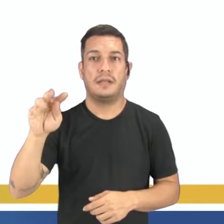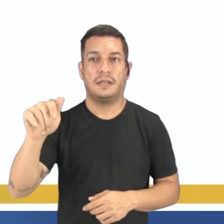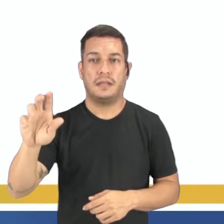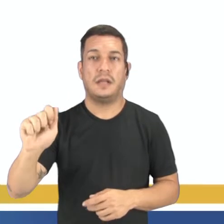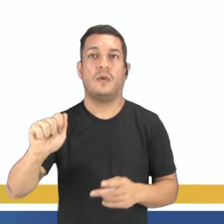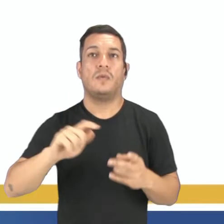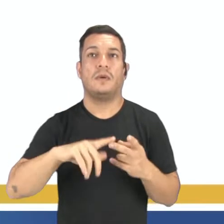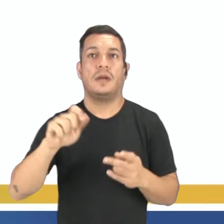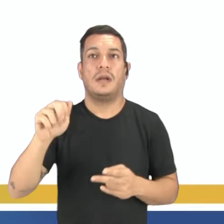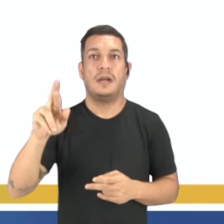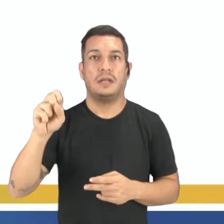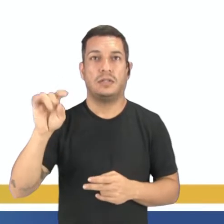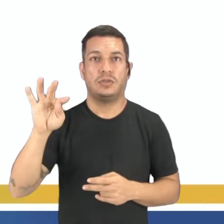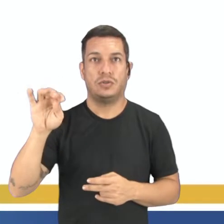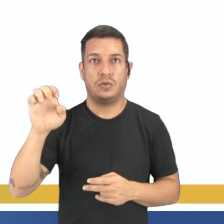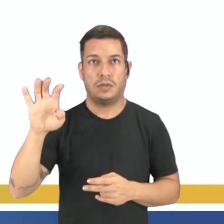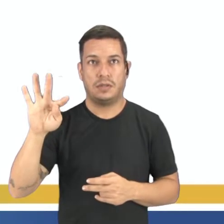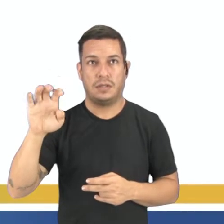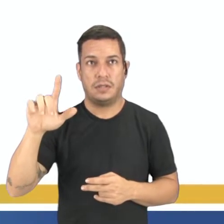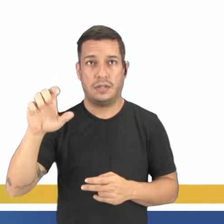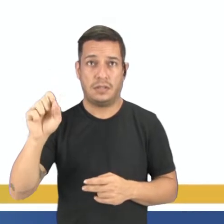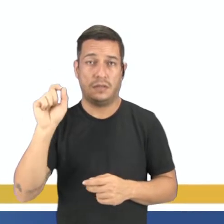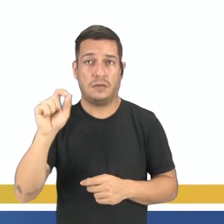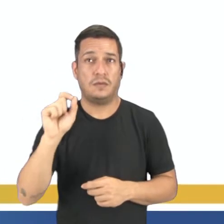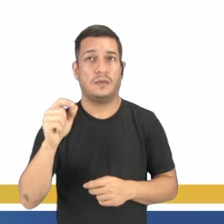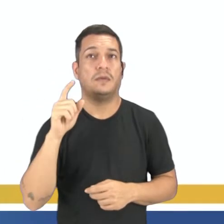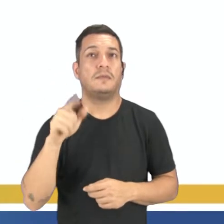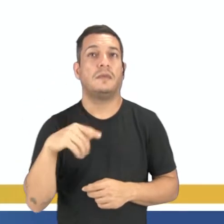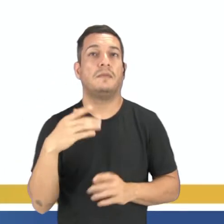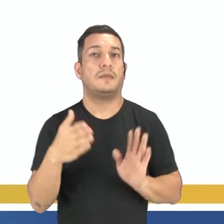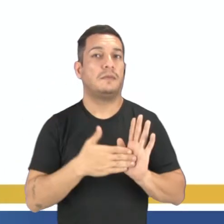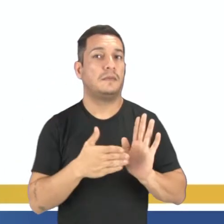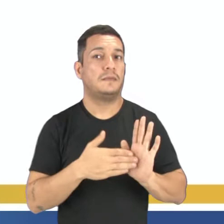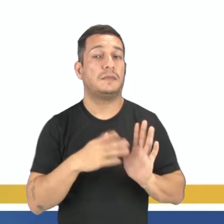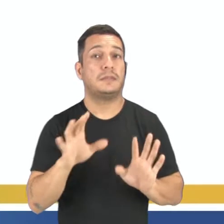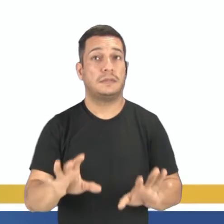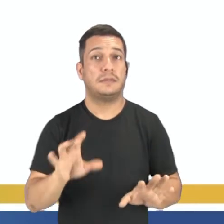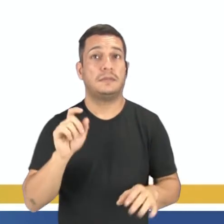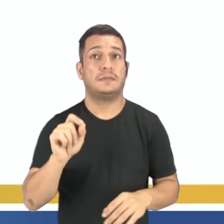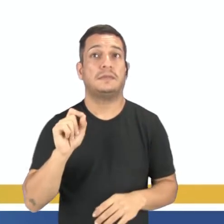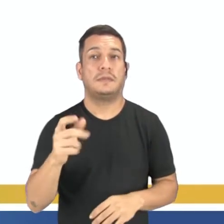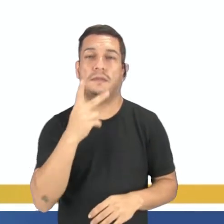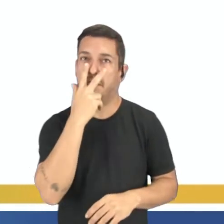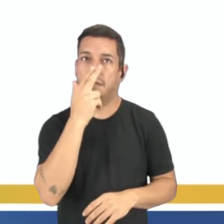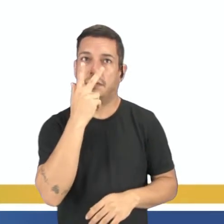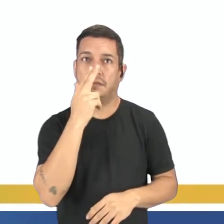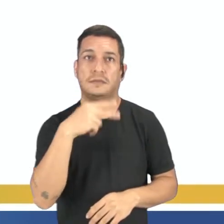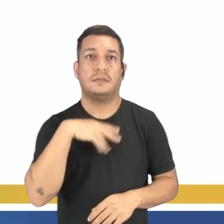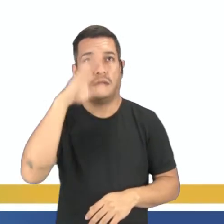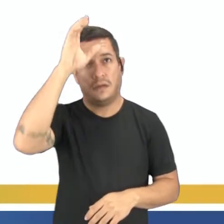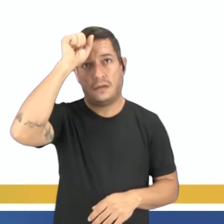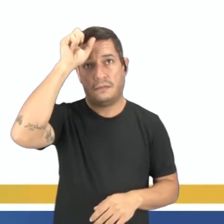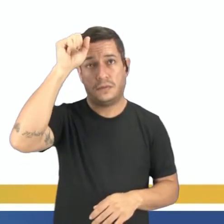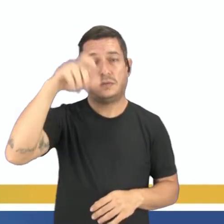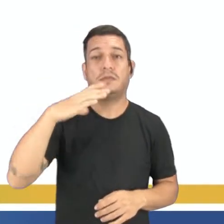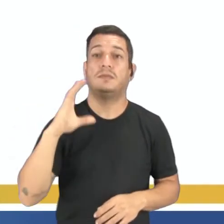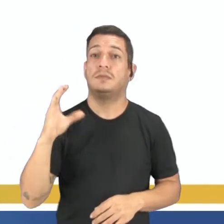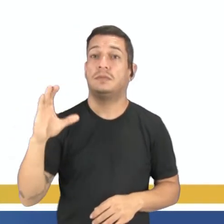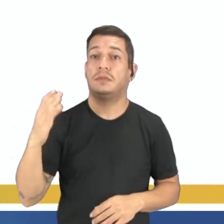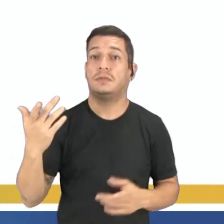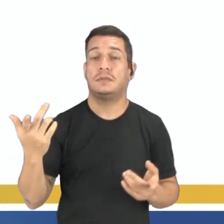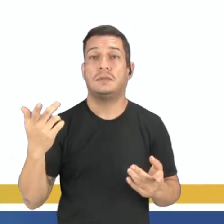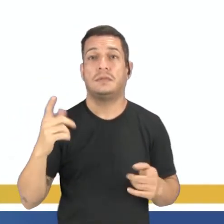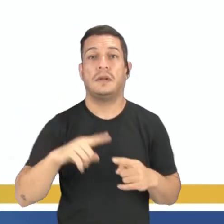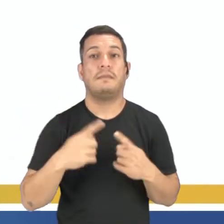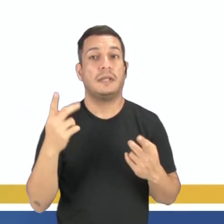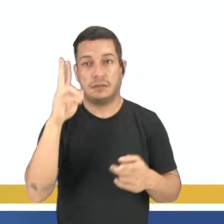poder formular um juízo sólido sobre o que nos é proposto. Assim, de fato, pareceríamos ter aprendido por ciências, não ciências,